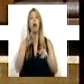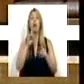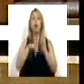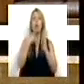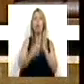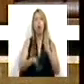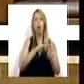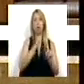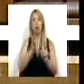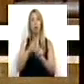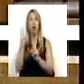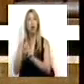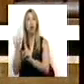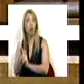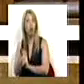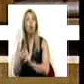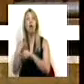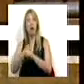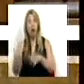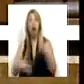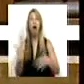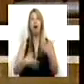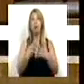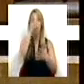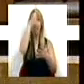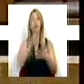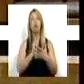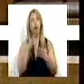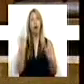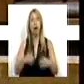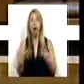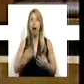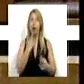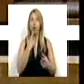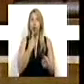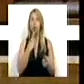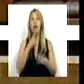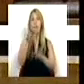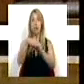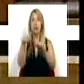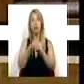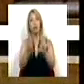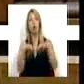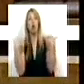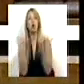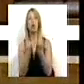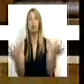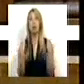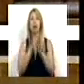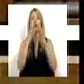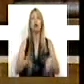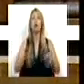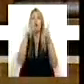a desenvolver o Estado com uma profunda participação da sociedade, a criação de um programa público de